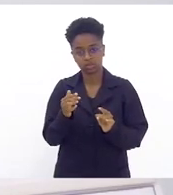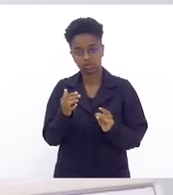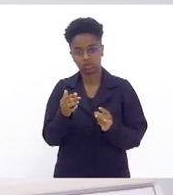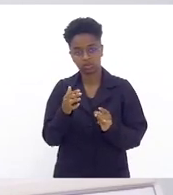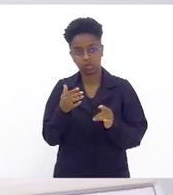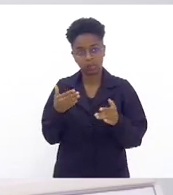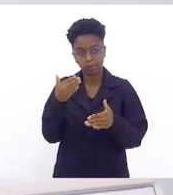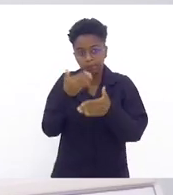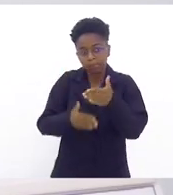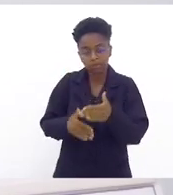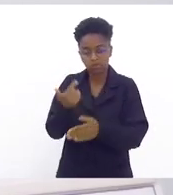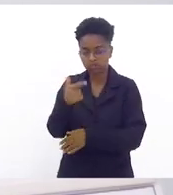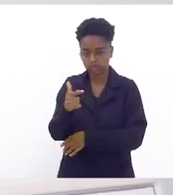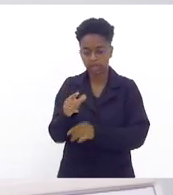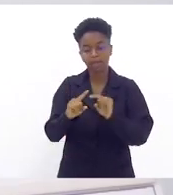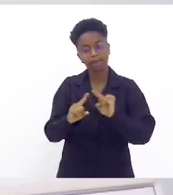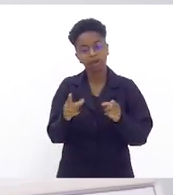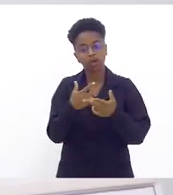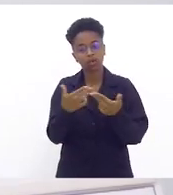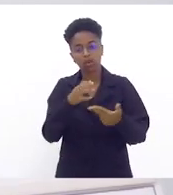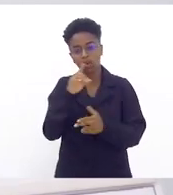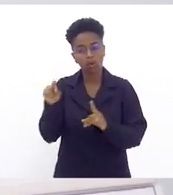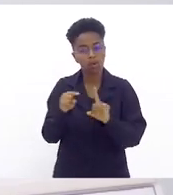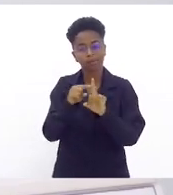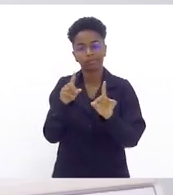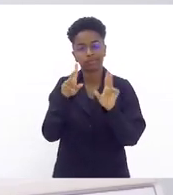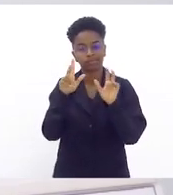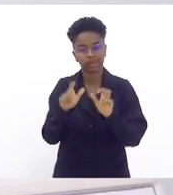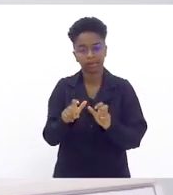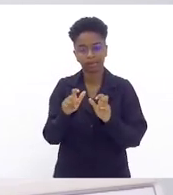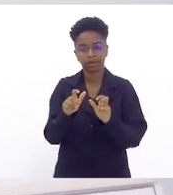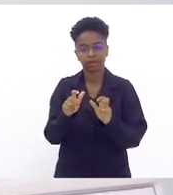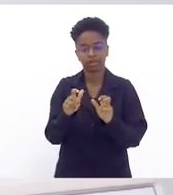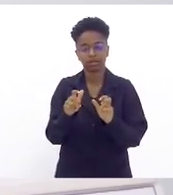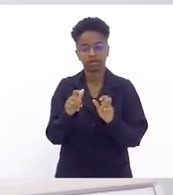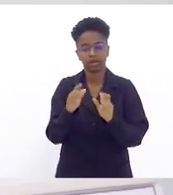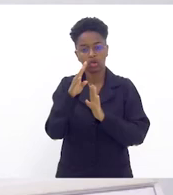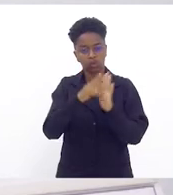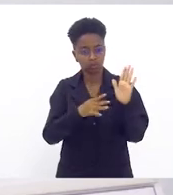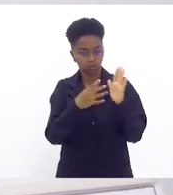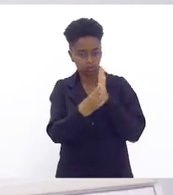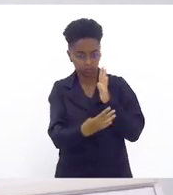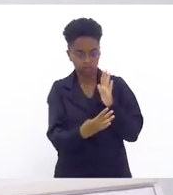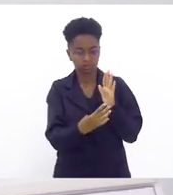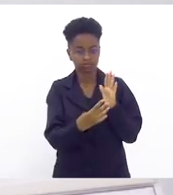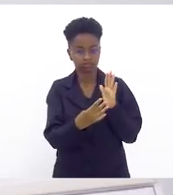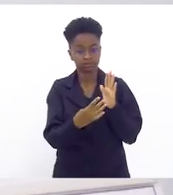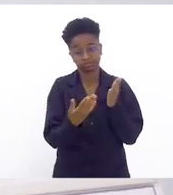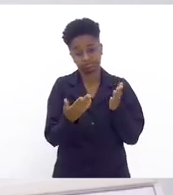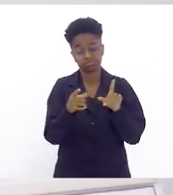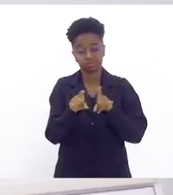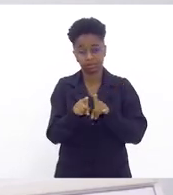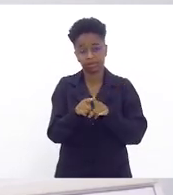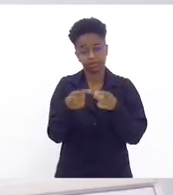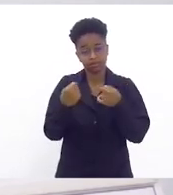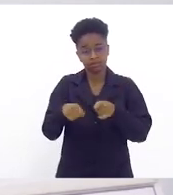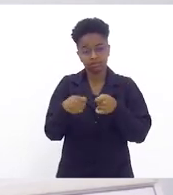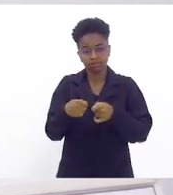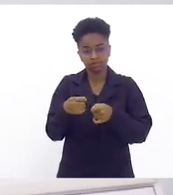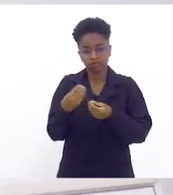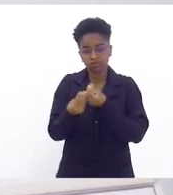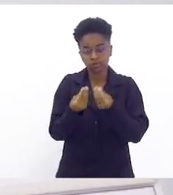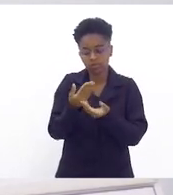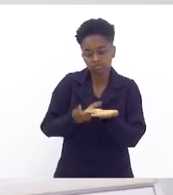e claro as questões mais precisas sobre o orçamento sobre o cronograma em si também Depende muito da tramentação